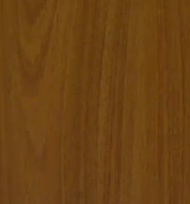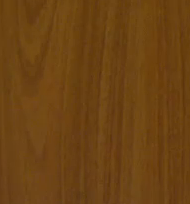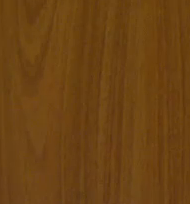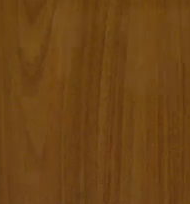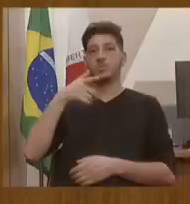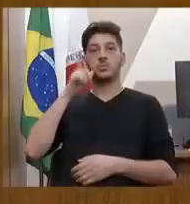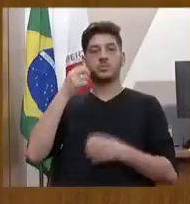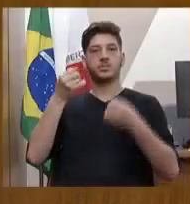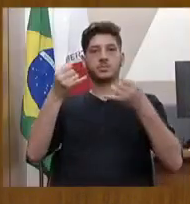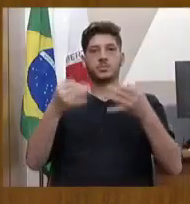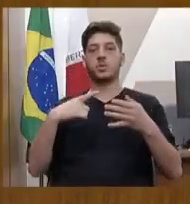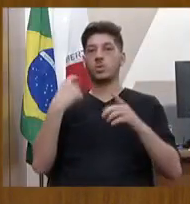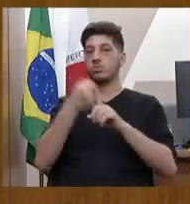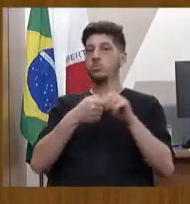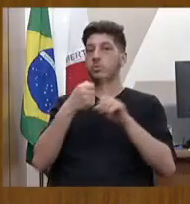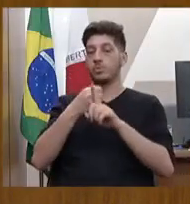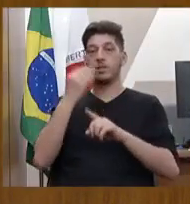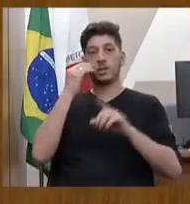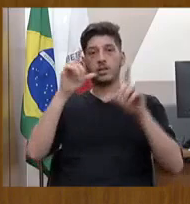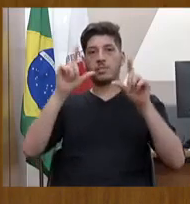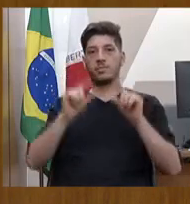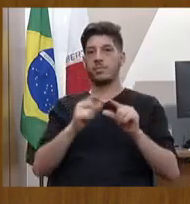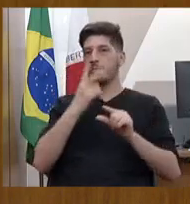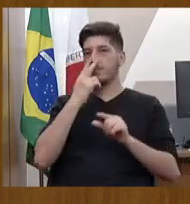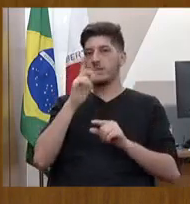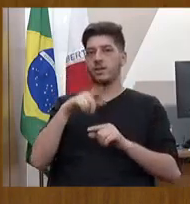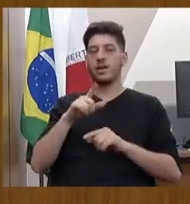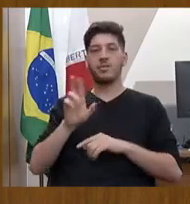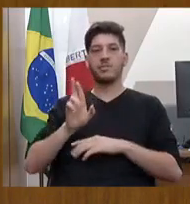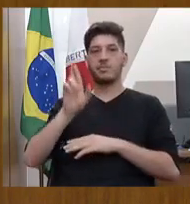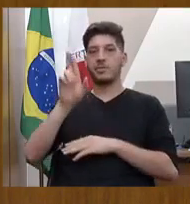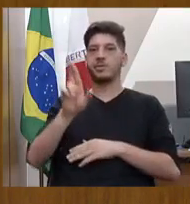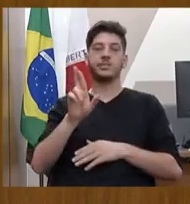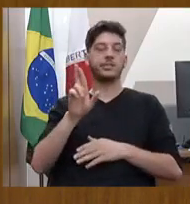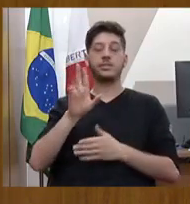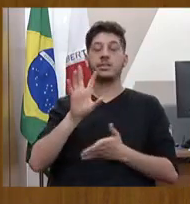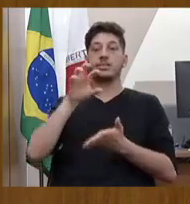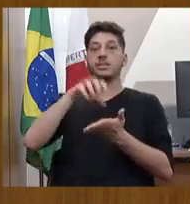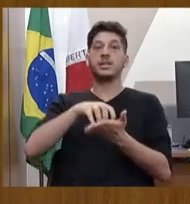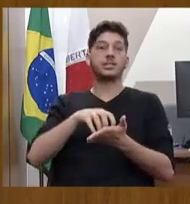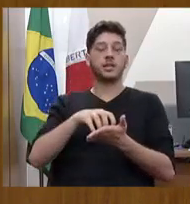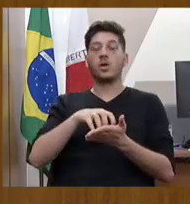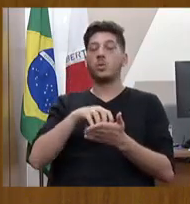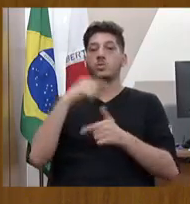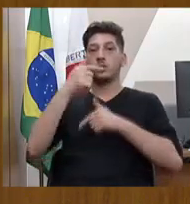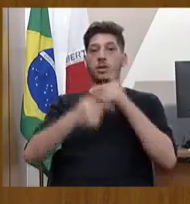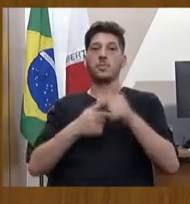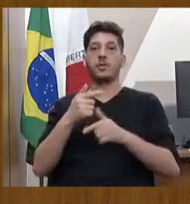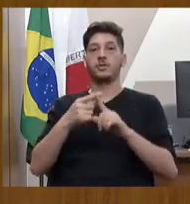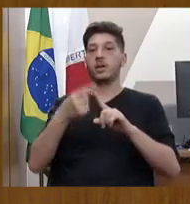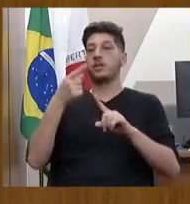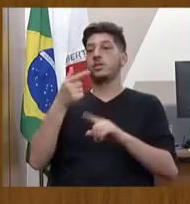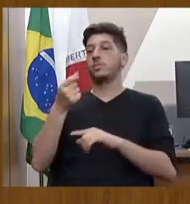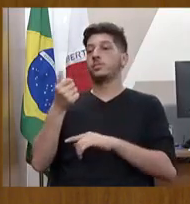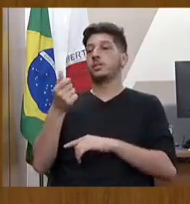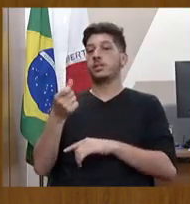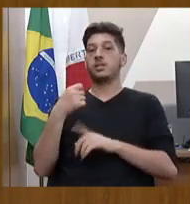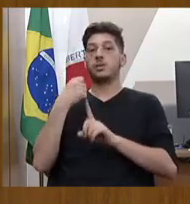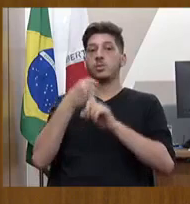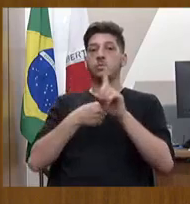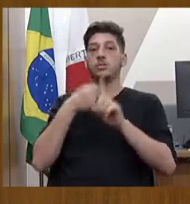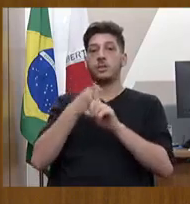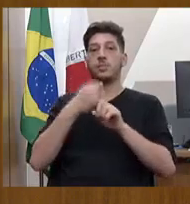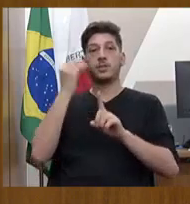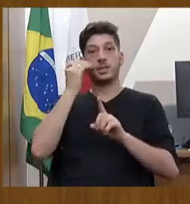redução Se não me engano presidente da Central Única dos Trabalhadores dizia que em 2016 eles estavam lutando pela diminuição da